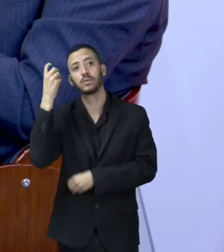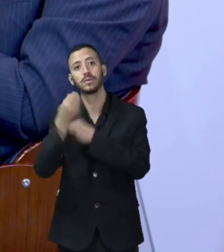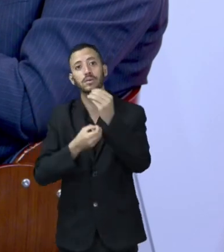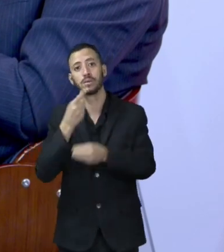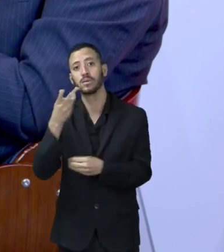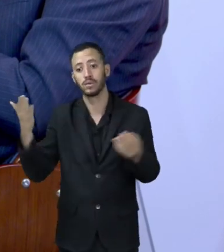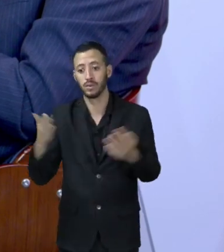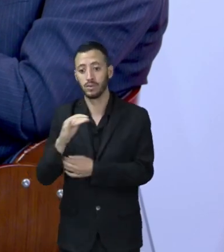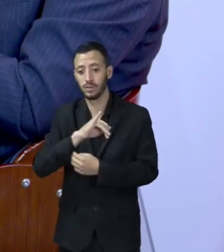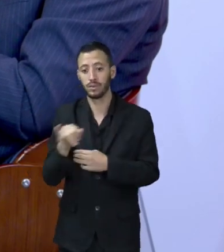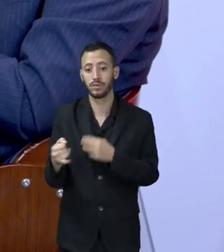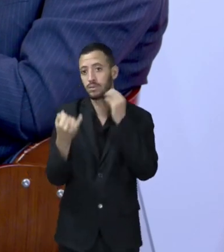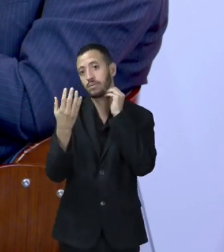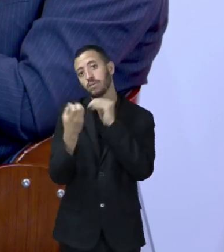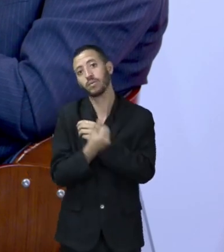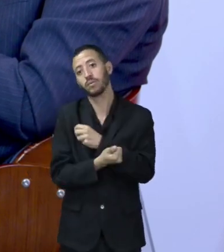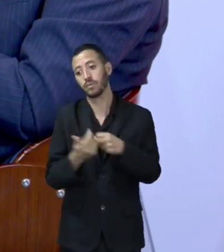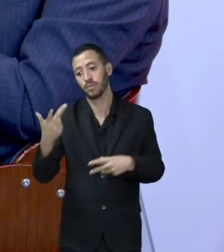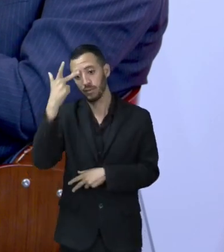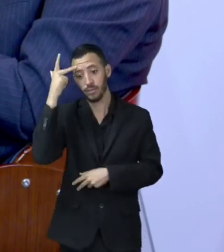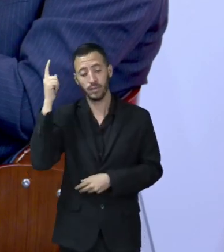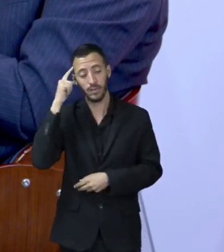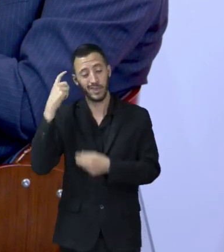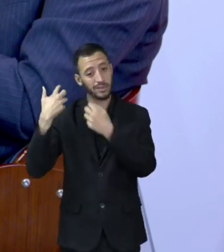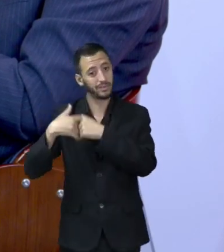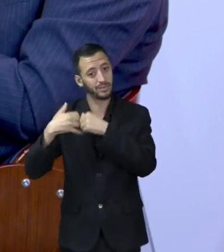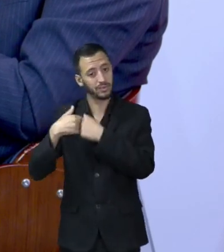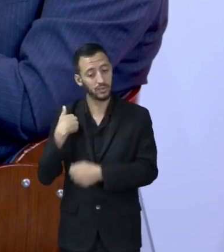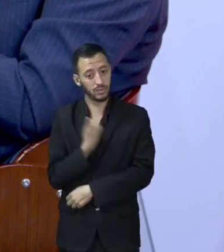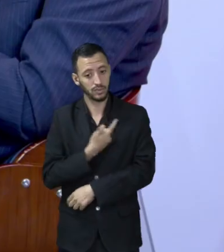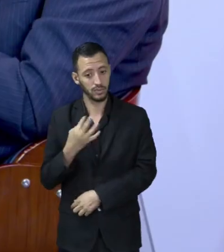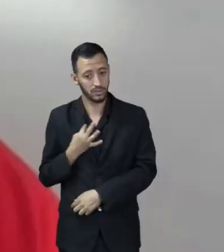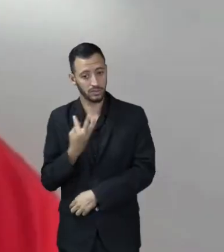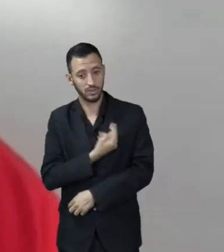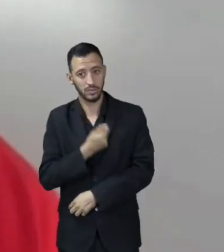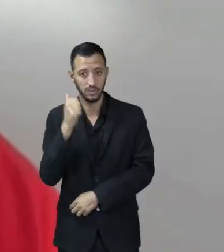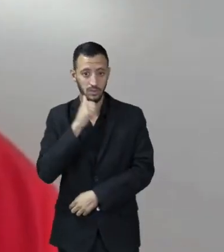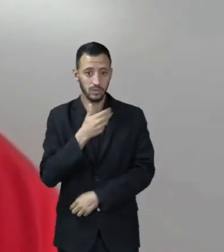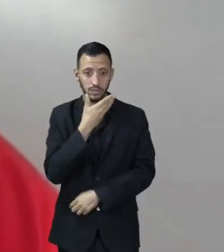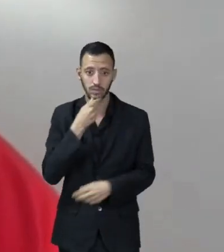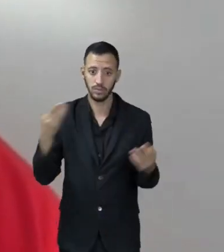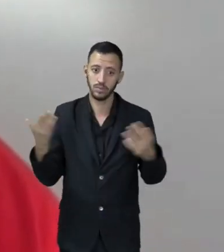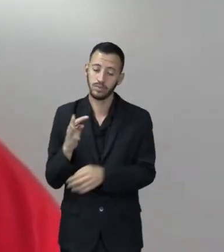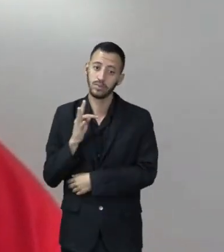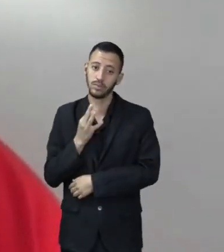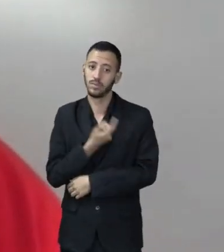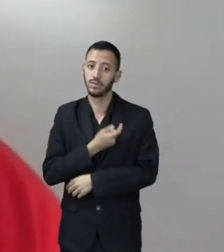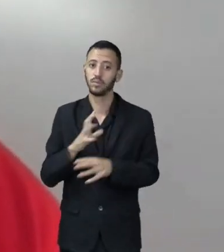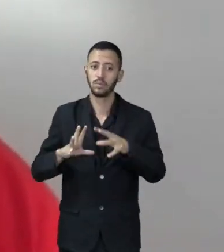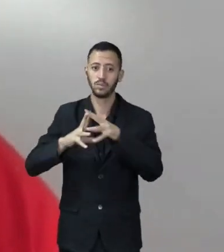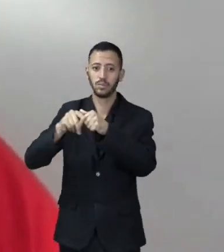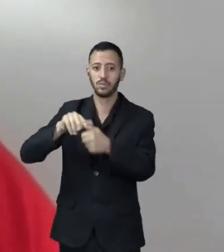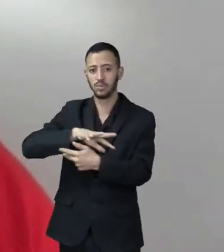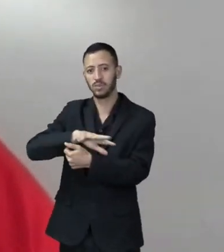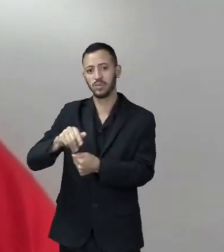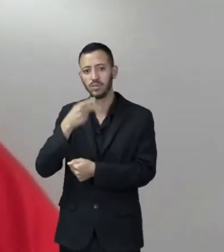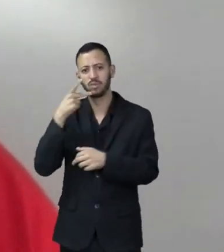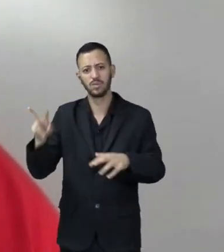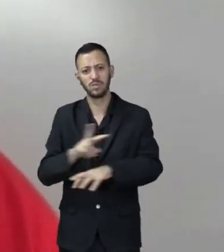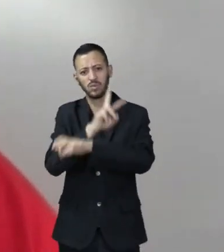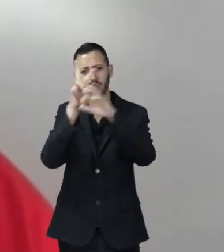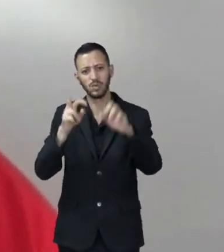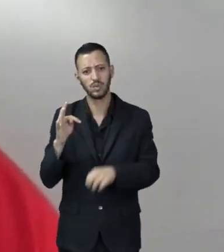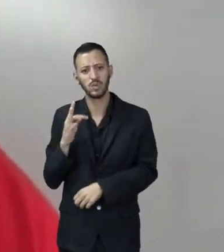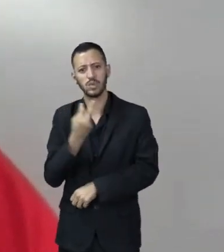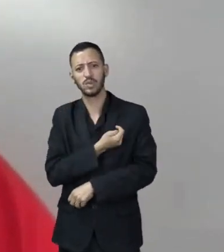gancho agora, que muitas pessoas pensam que nós, travestis, mulheres e homens trans, pessoas trans no geral, a gente só sabe falar de temas sobre